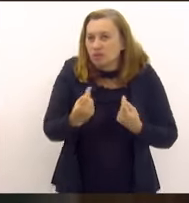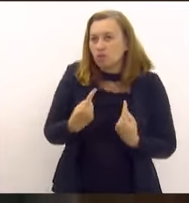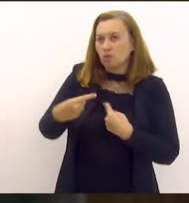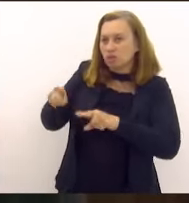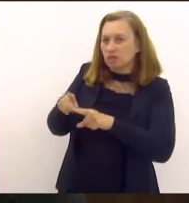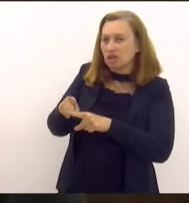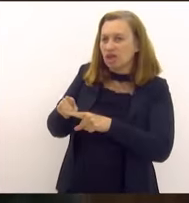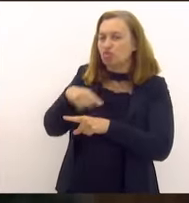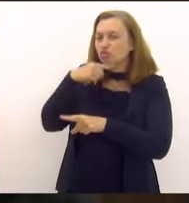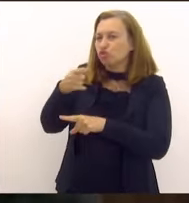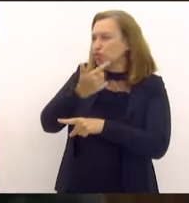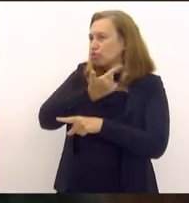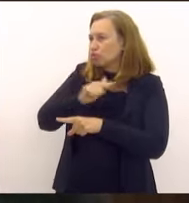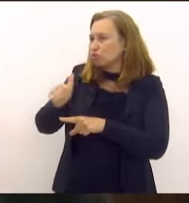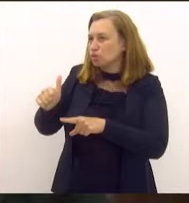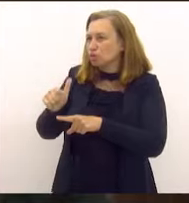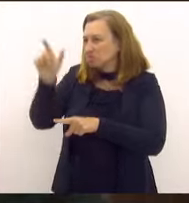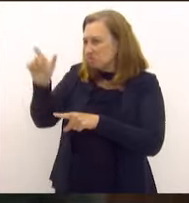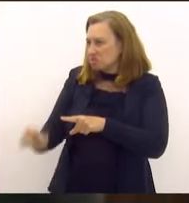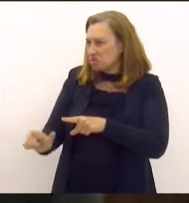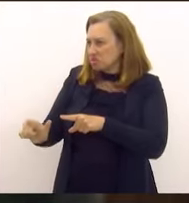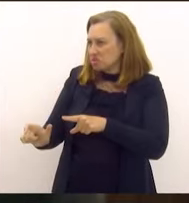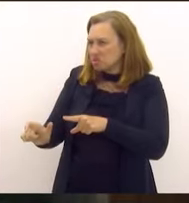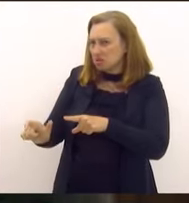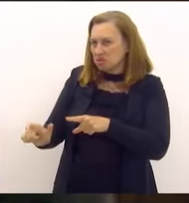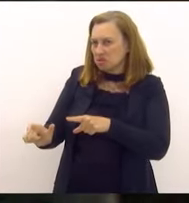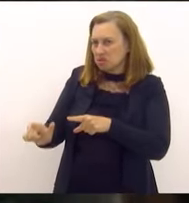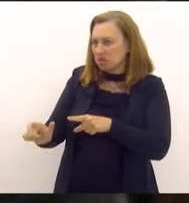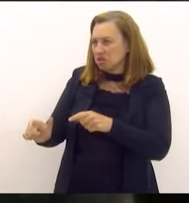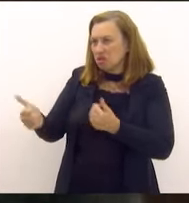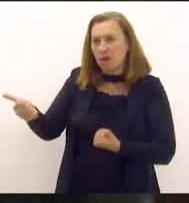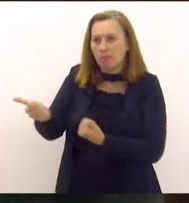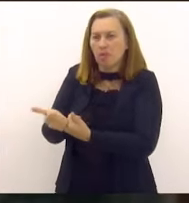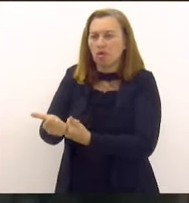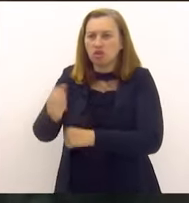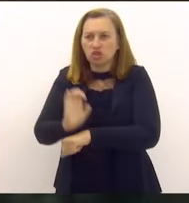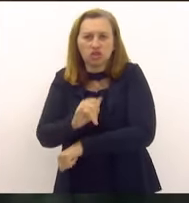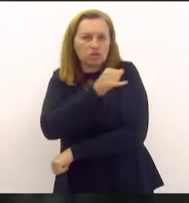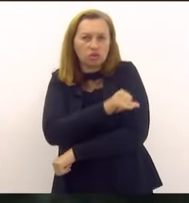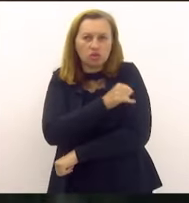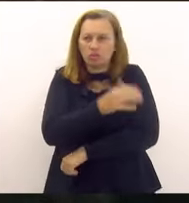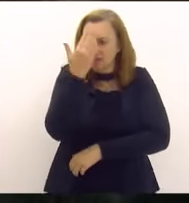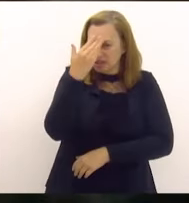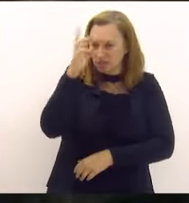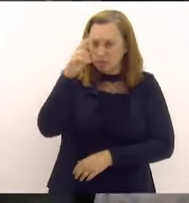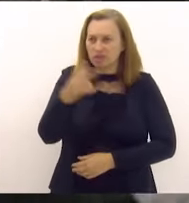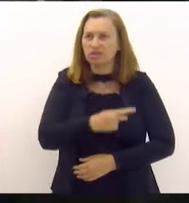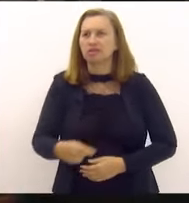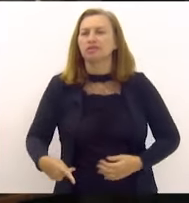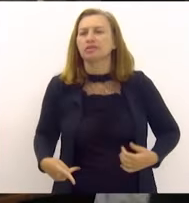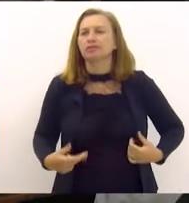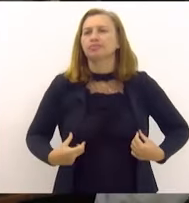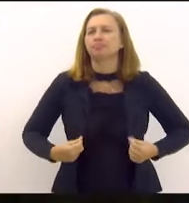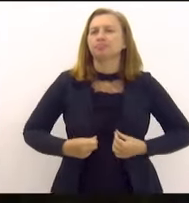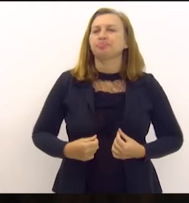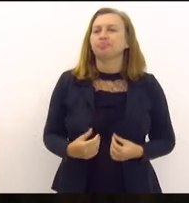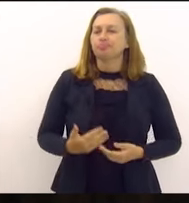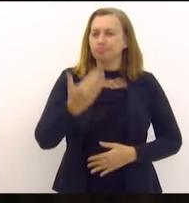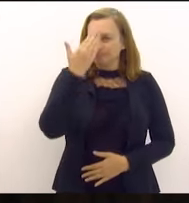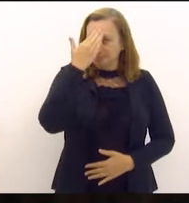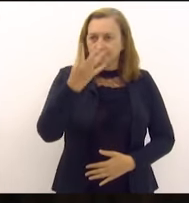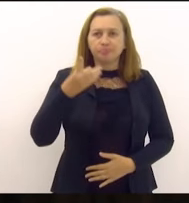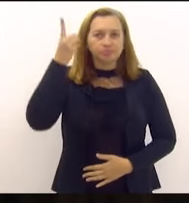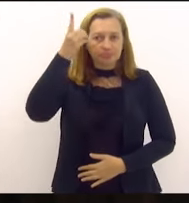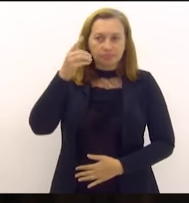eu não tenho dúvida que é uma pessoa que não está a favor do Estado do Rio. Muito obrigado, presidente. Obrigado,